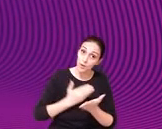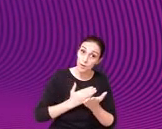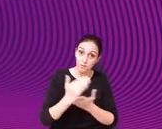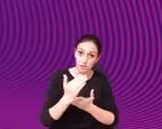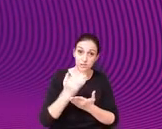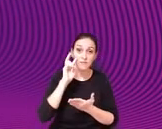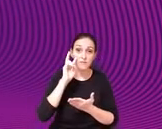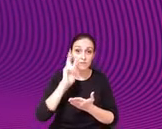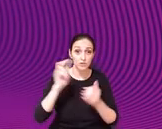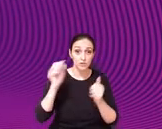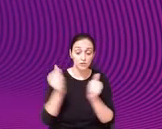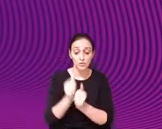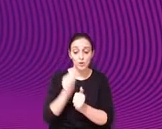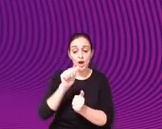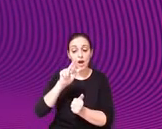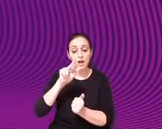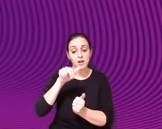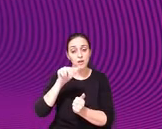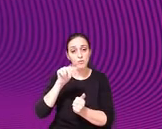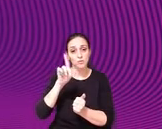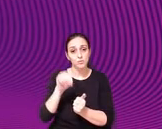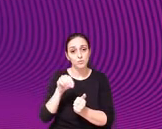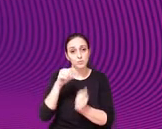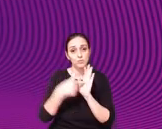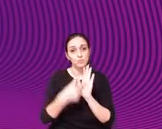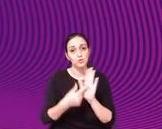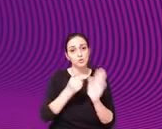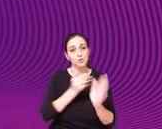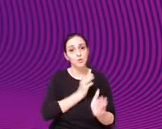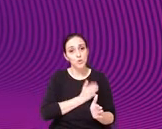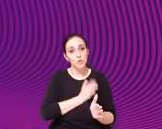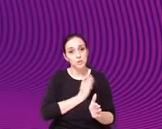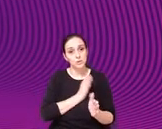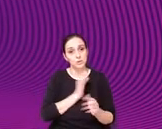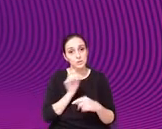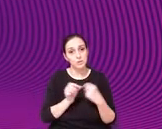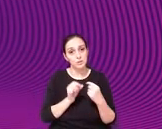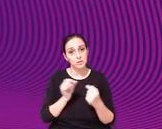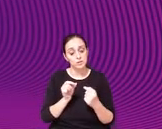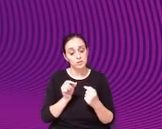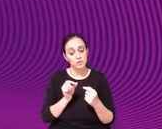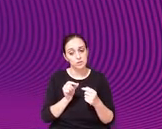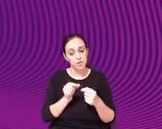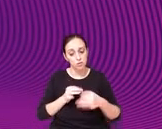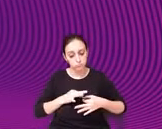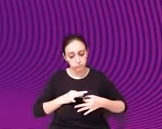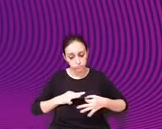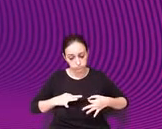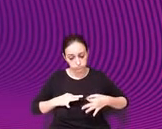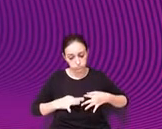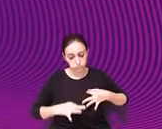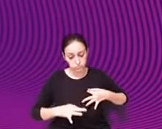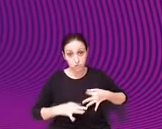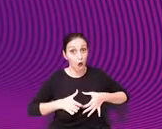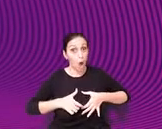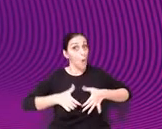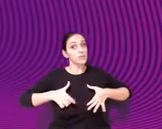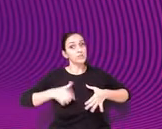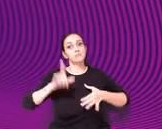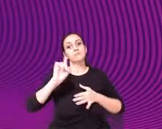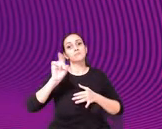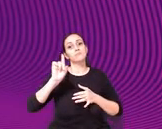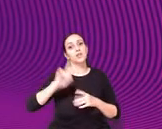com o Arnaldo, ele traz um coração com diâmetro não tão aumentado, mas com uma